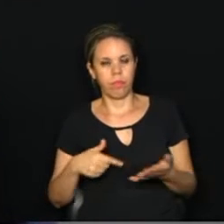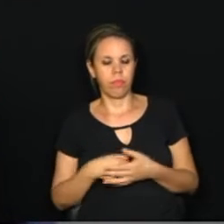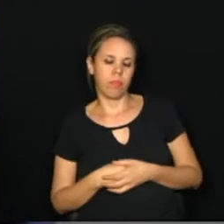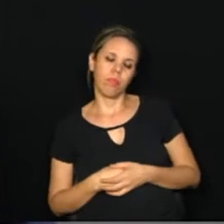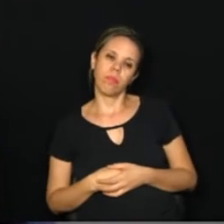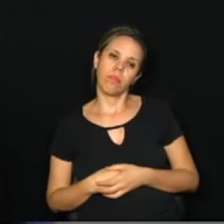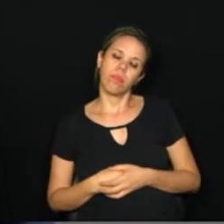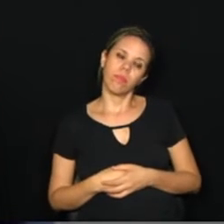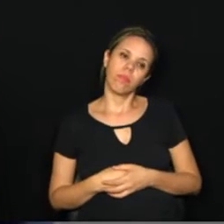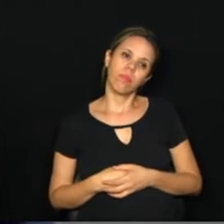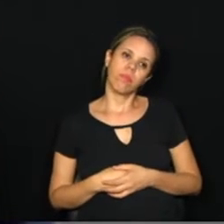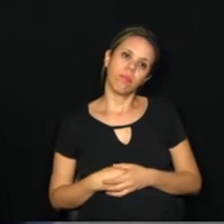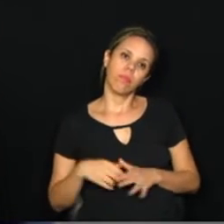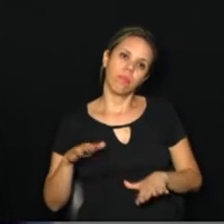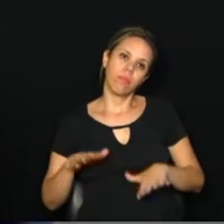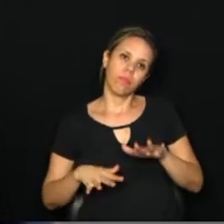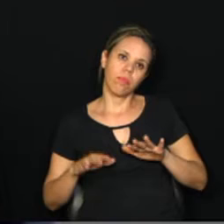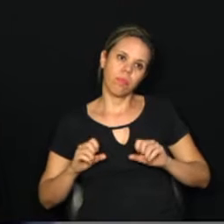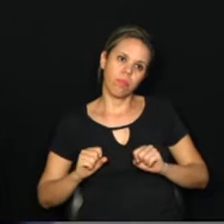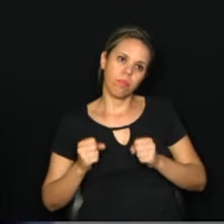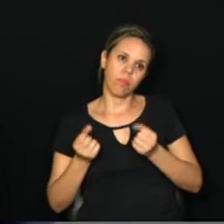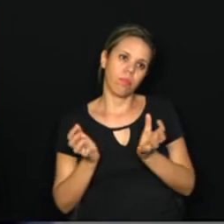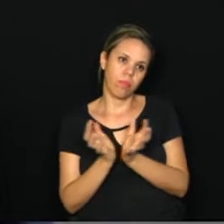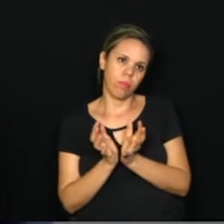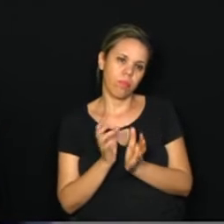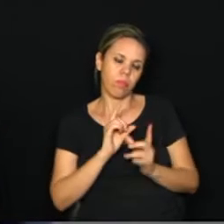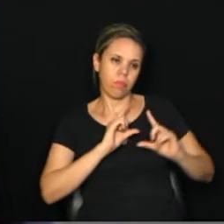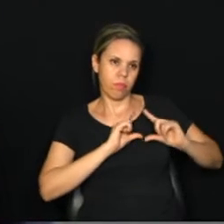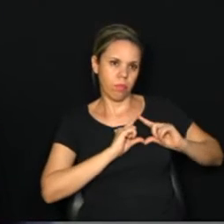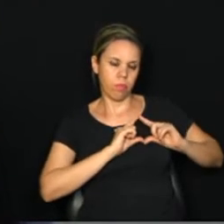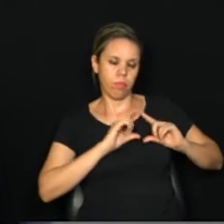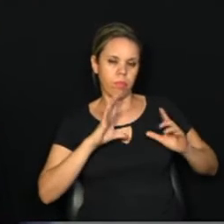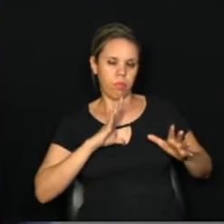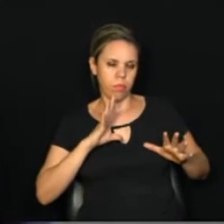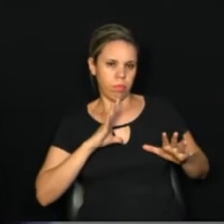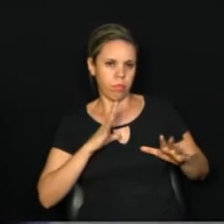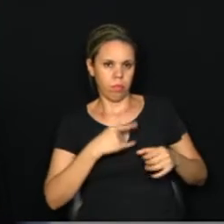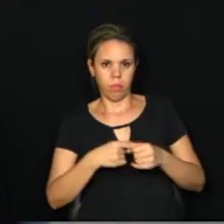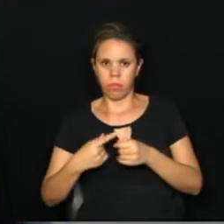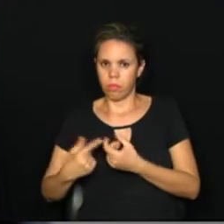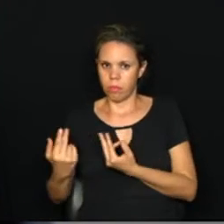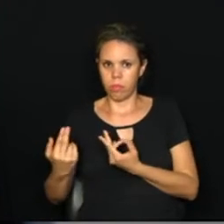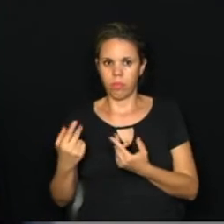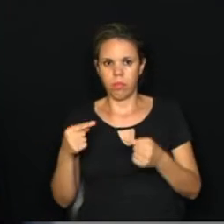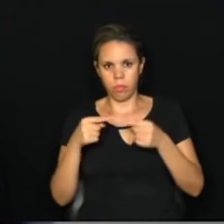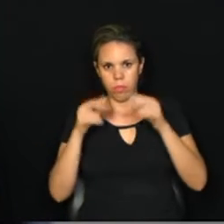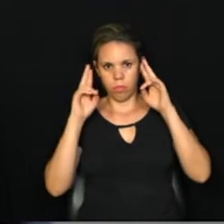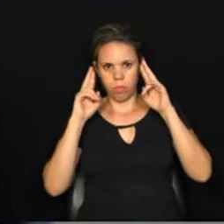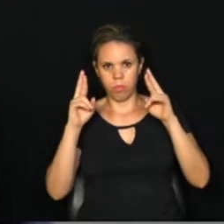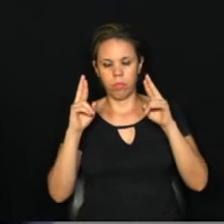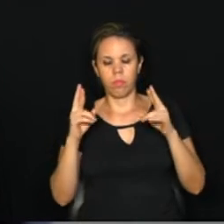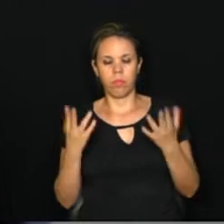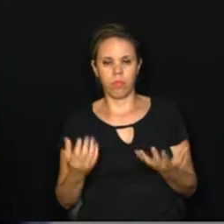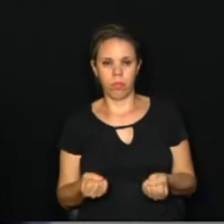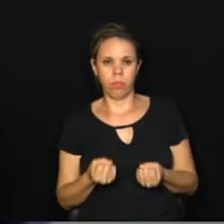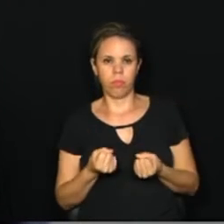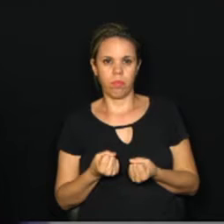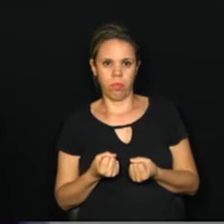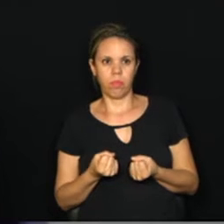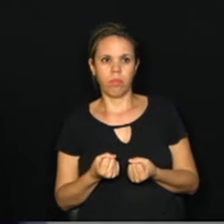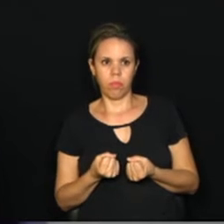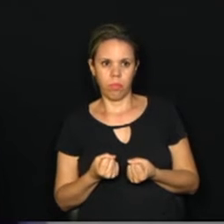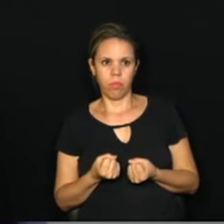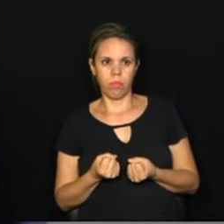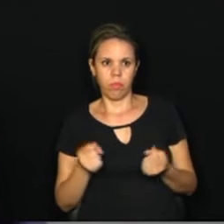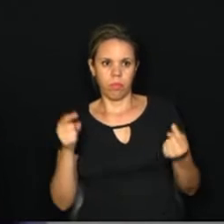Então, é algo que muitas vezes a Defesa Civil, em vários municípios, não é tratada com o devido respeito, no